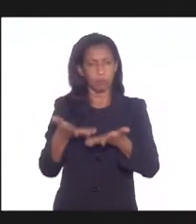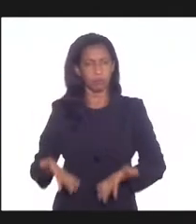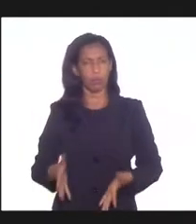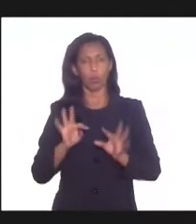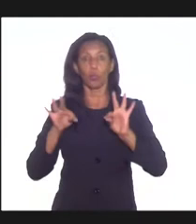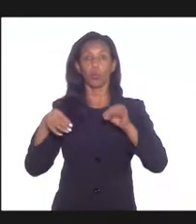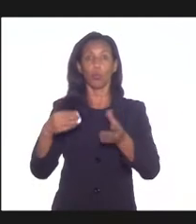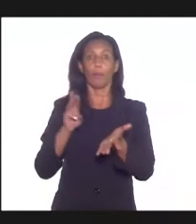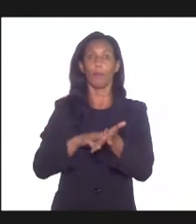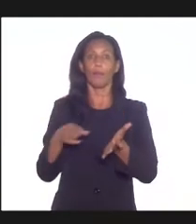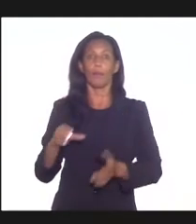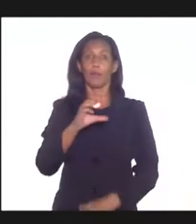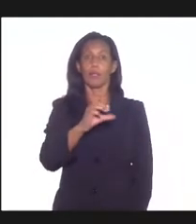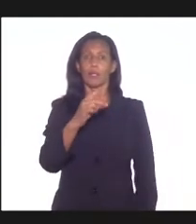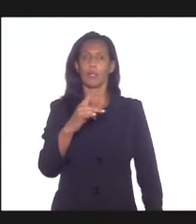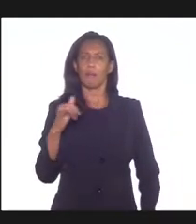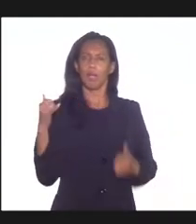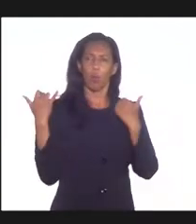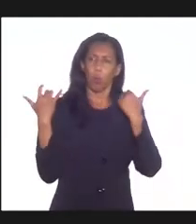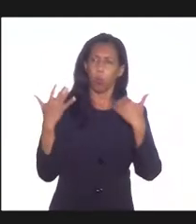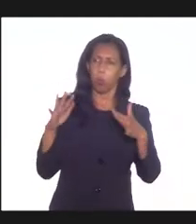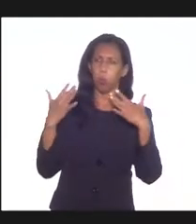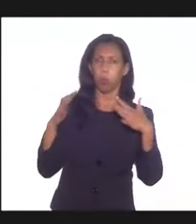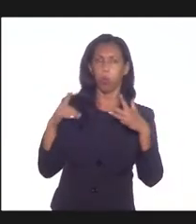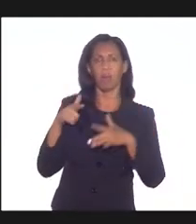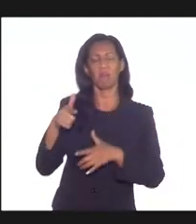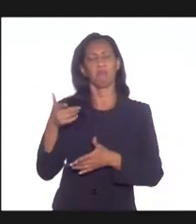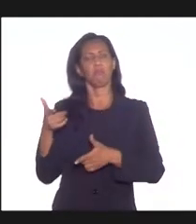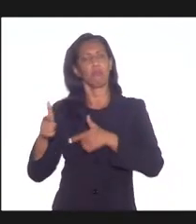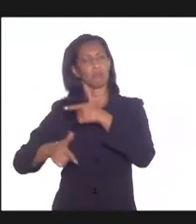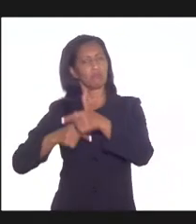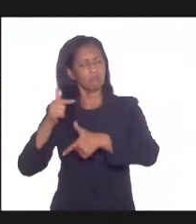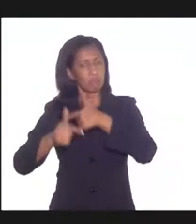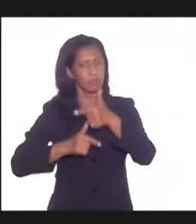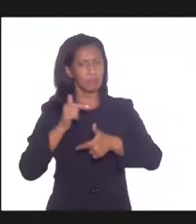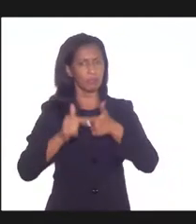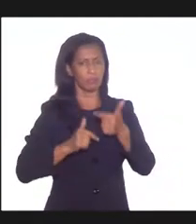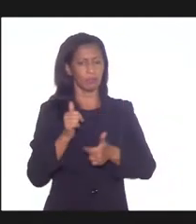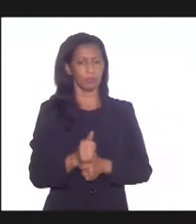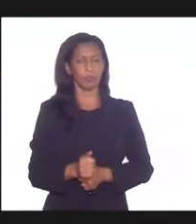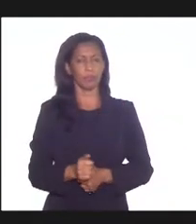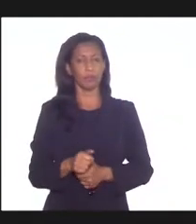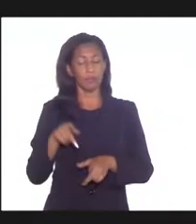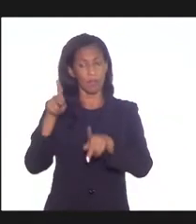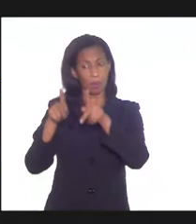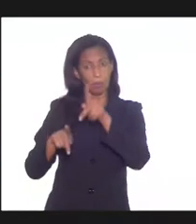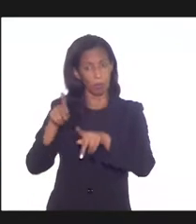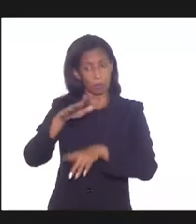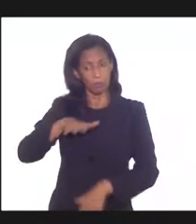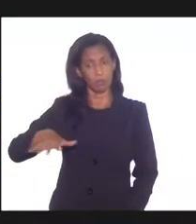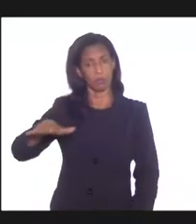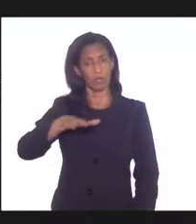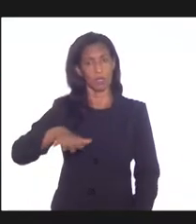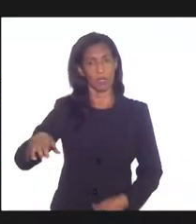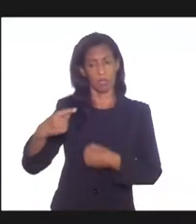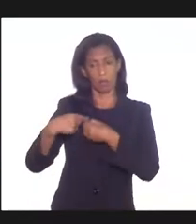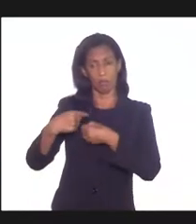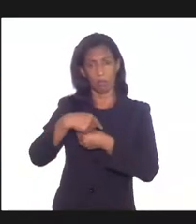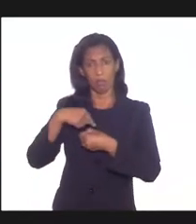CPI estão de parabéns aí por essa articulação que a população do Rio de Janeiro, os municípios vão ganhar.